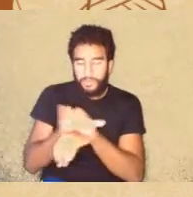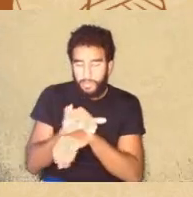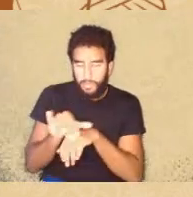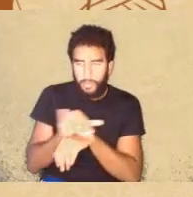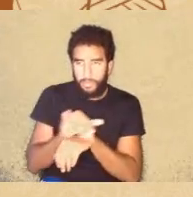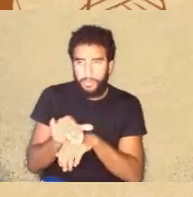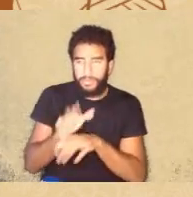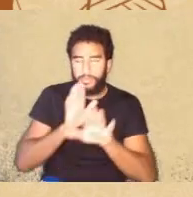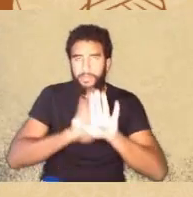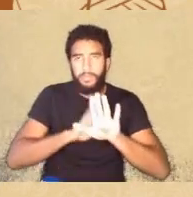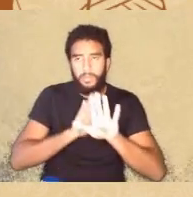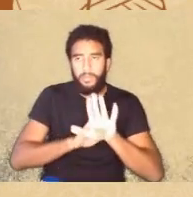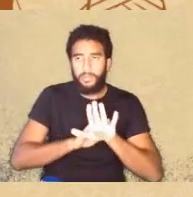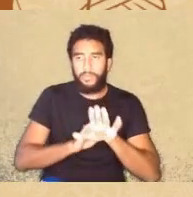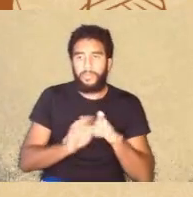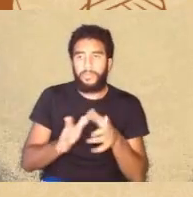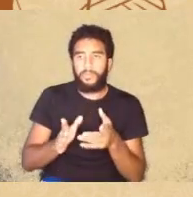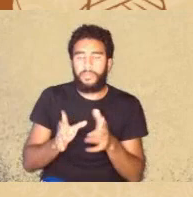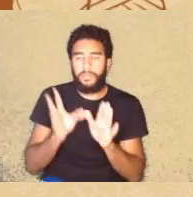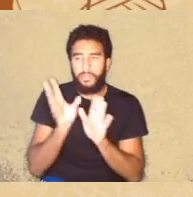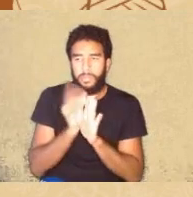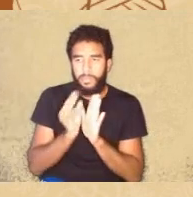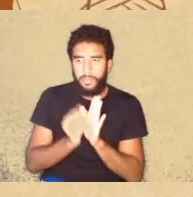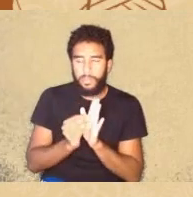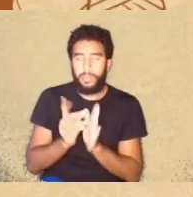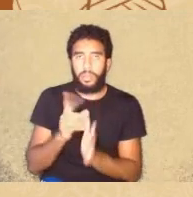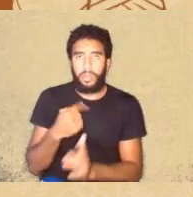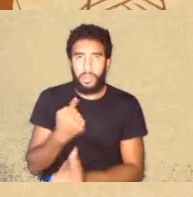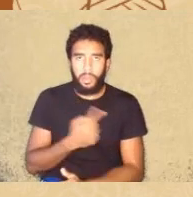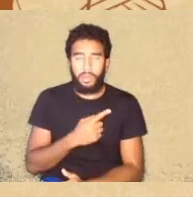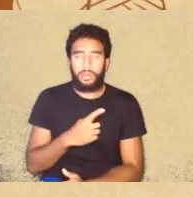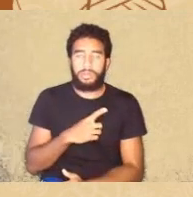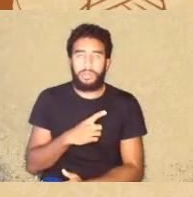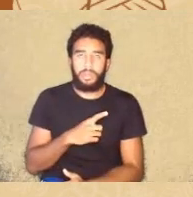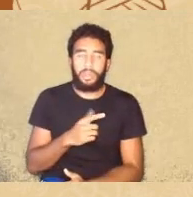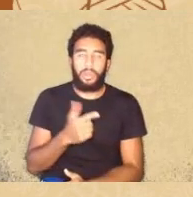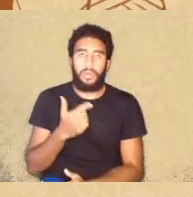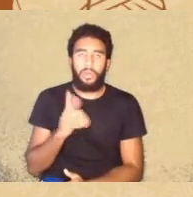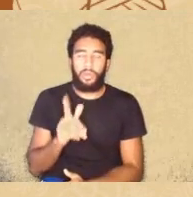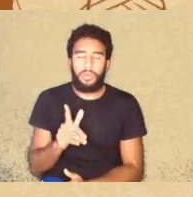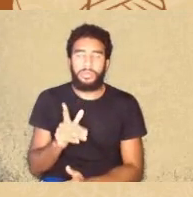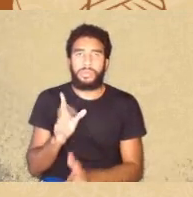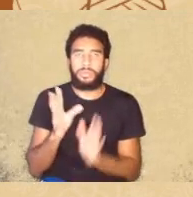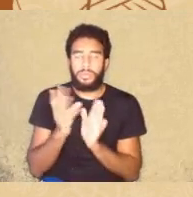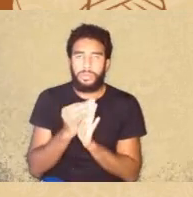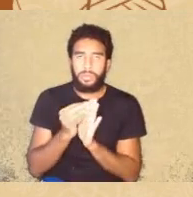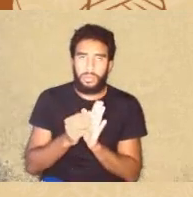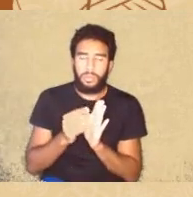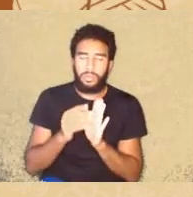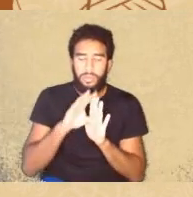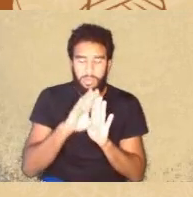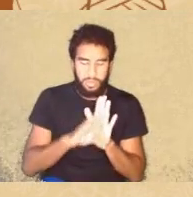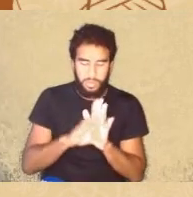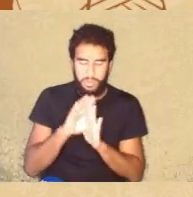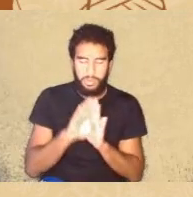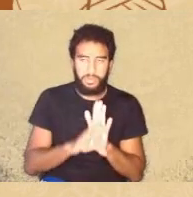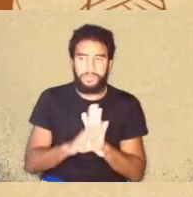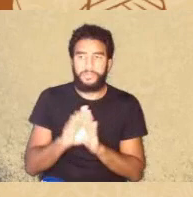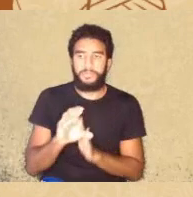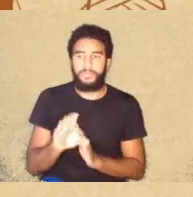conteúdo, que a gente tenha outros conteúdos curriculares, ou a gente abrange a maior diversidade desses